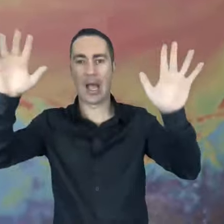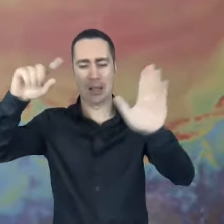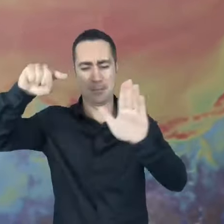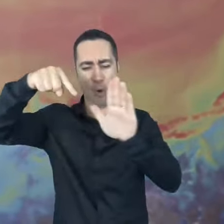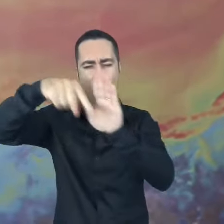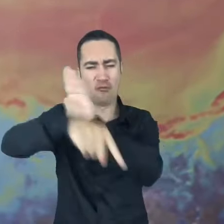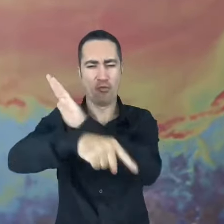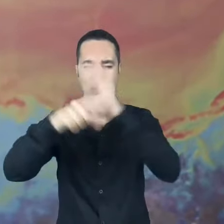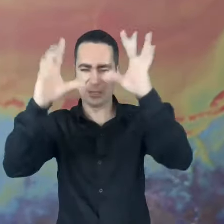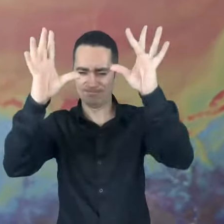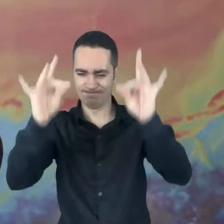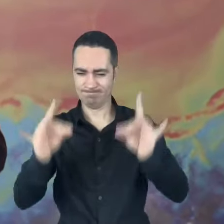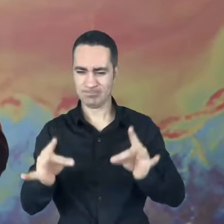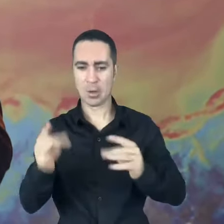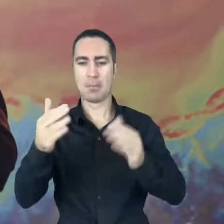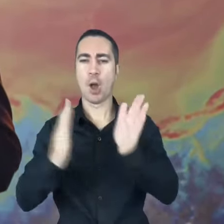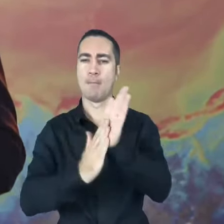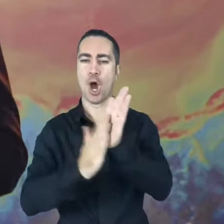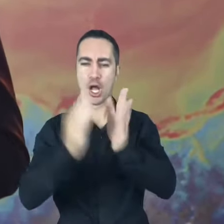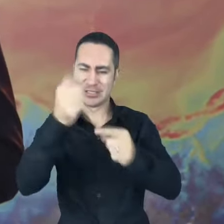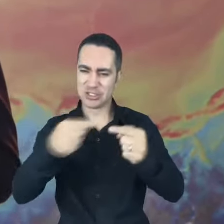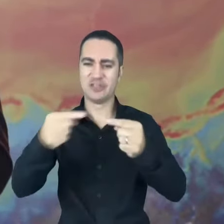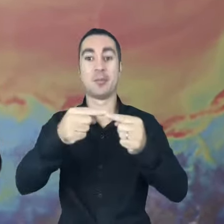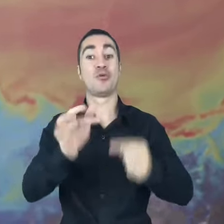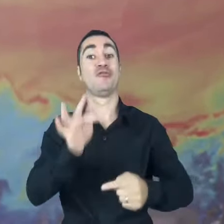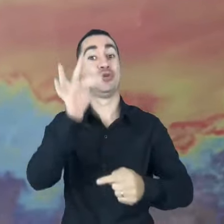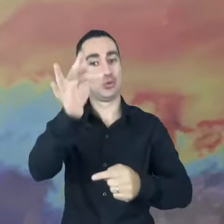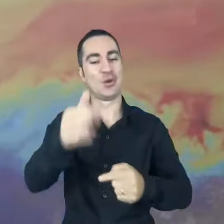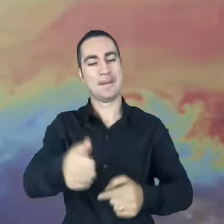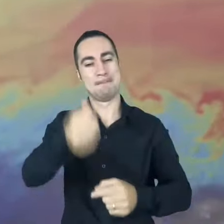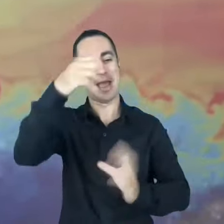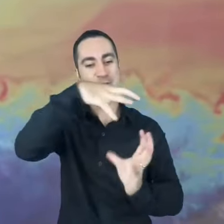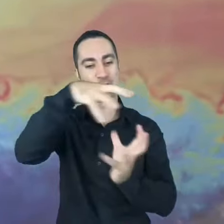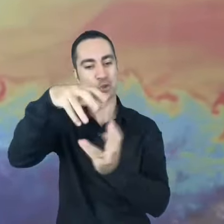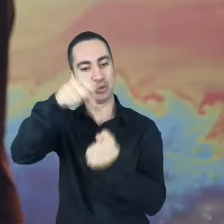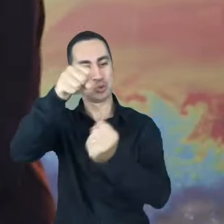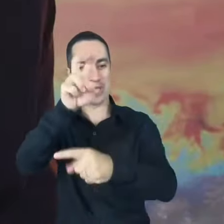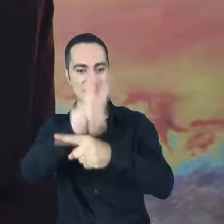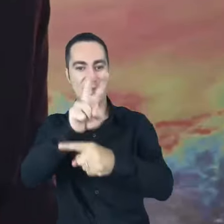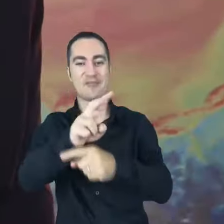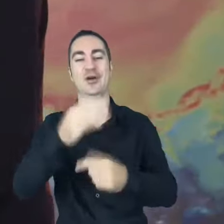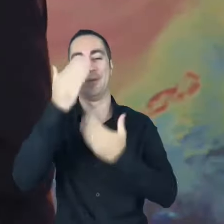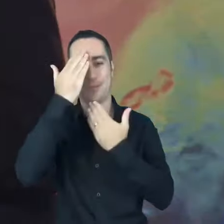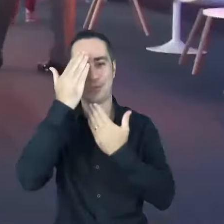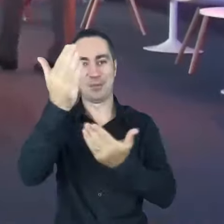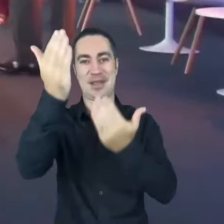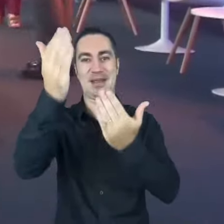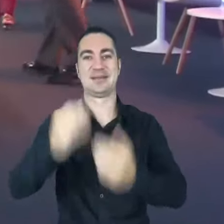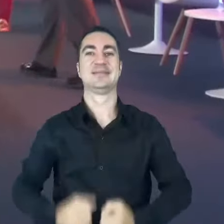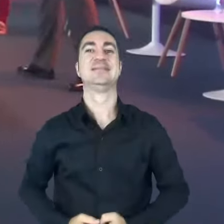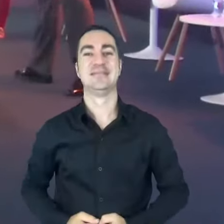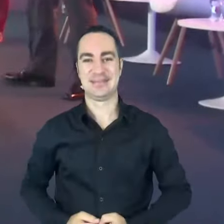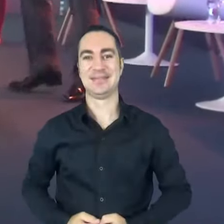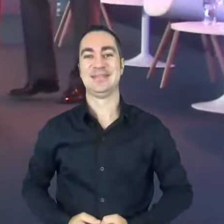propositivas para um futuro mais sustentável. Meu muito obrigado. Obrigada a você, Christopher.